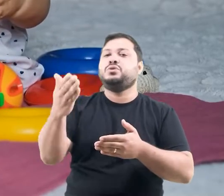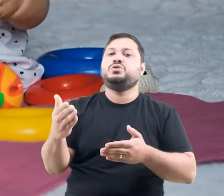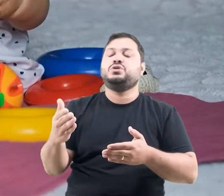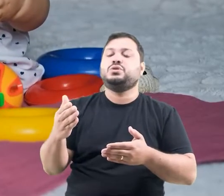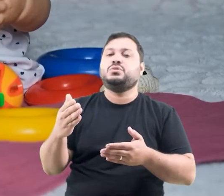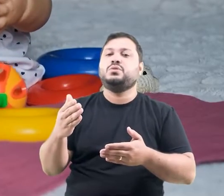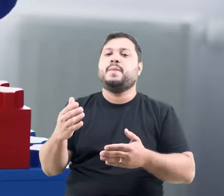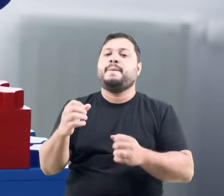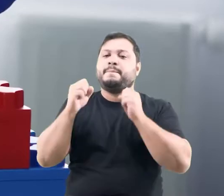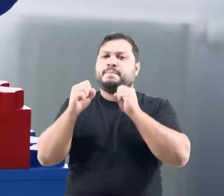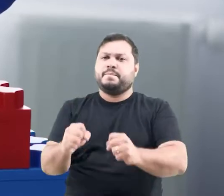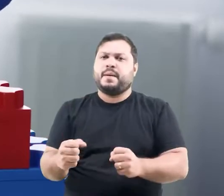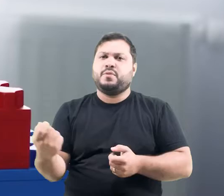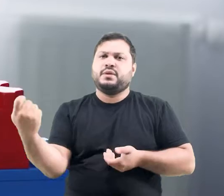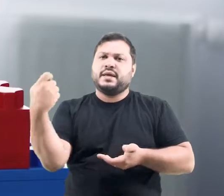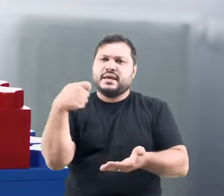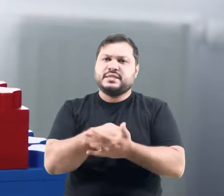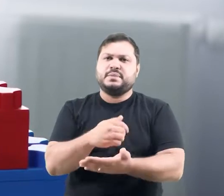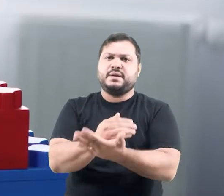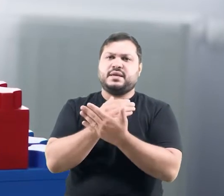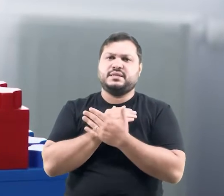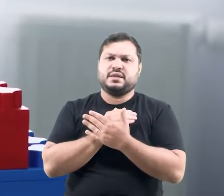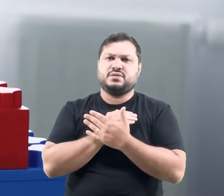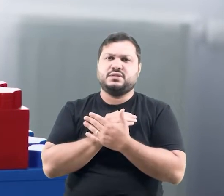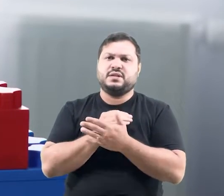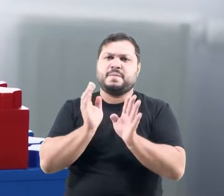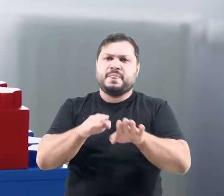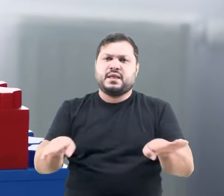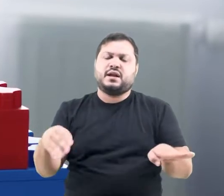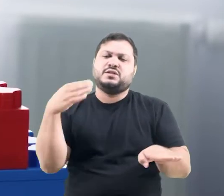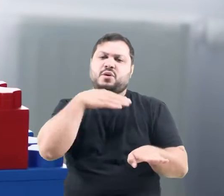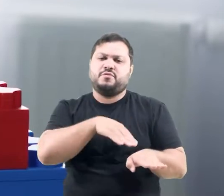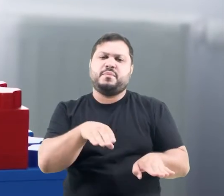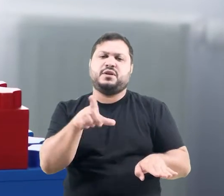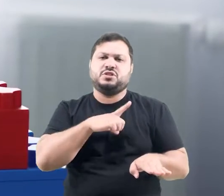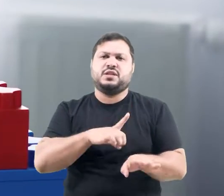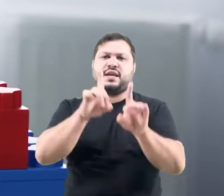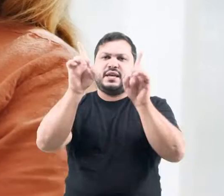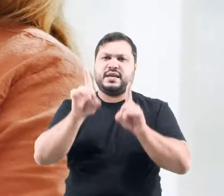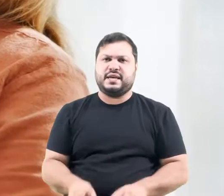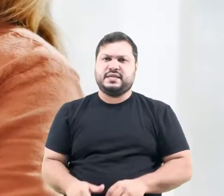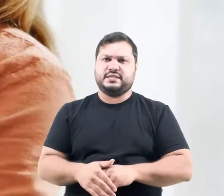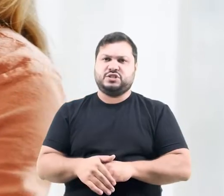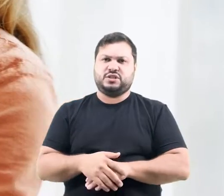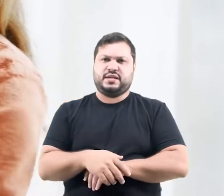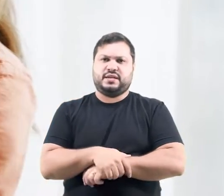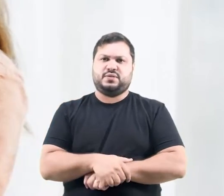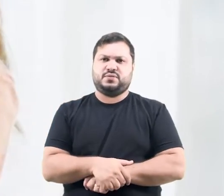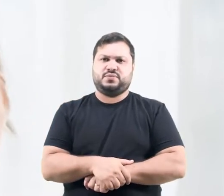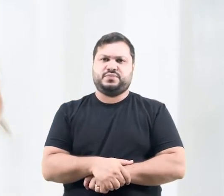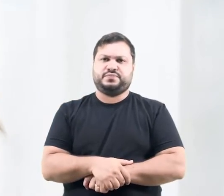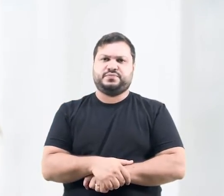pedido para poder receber esse auxílio, né, porque essa criança, obviamente, ela teria esse direito.